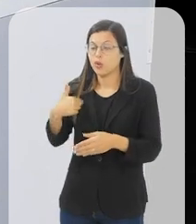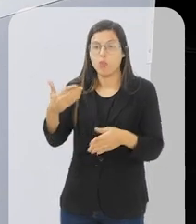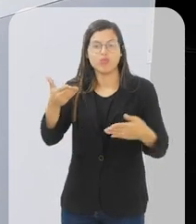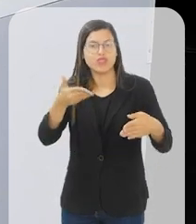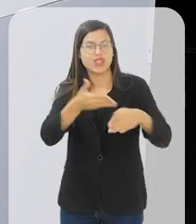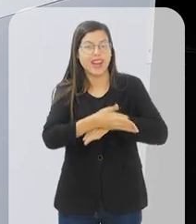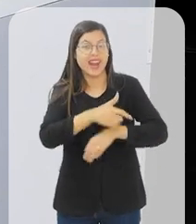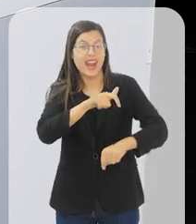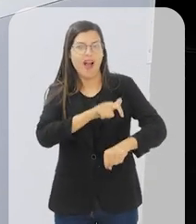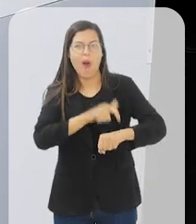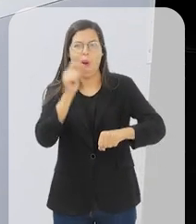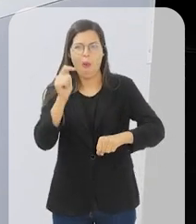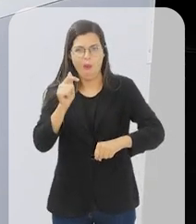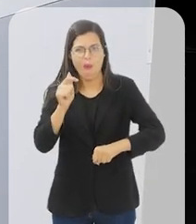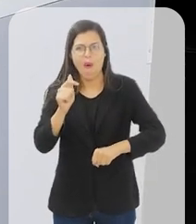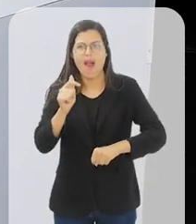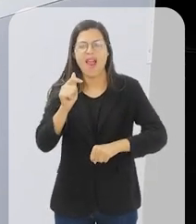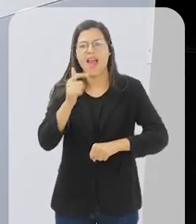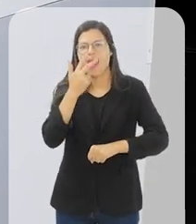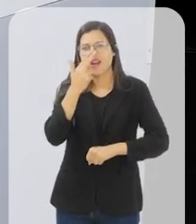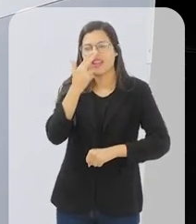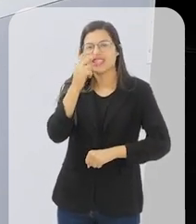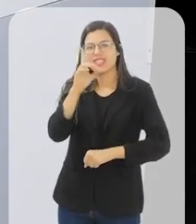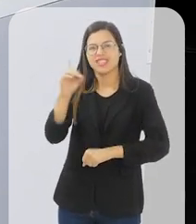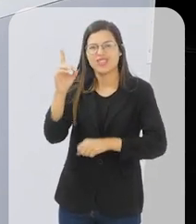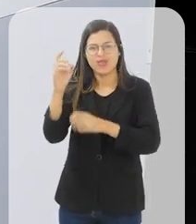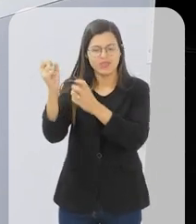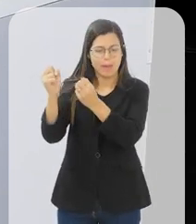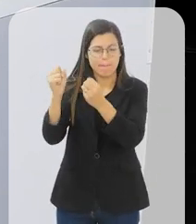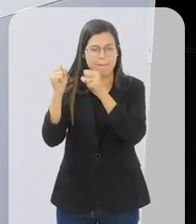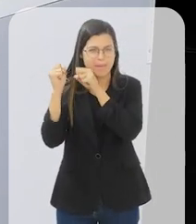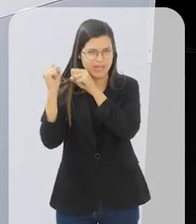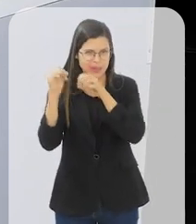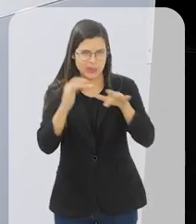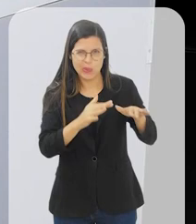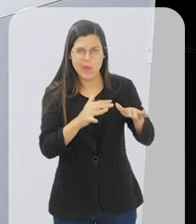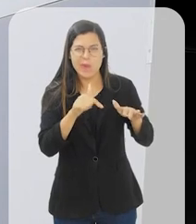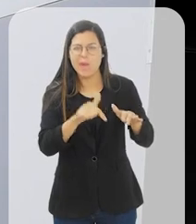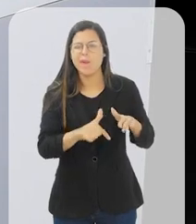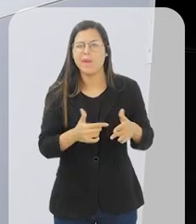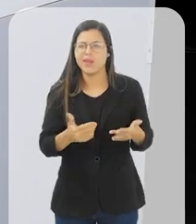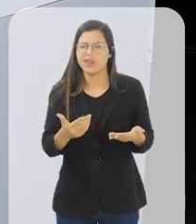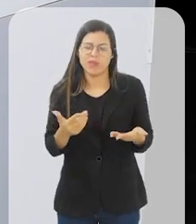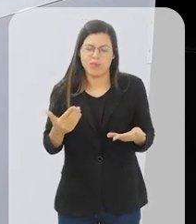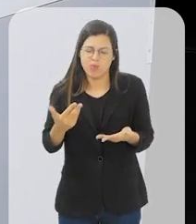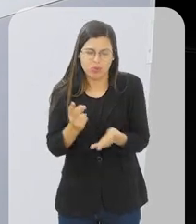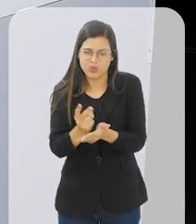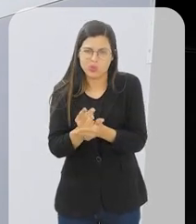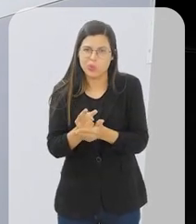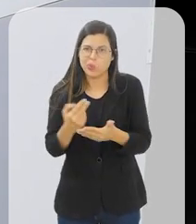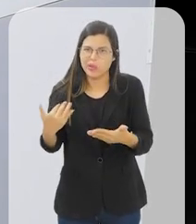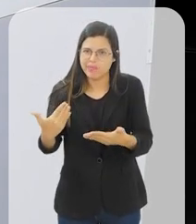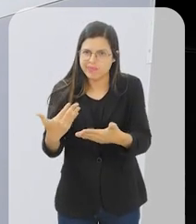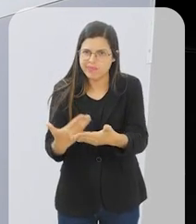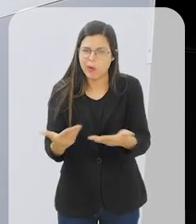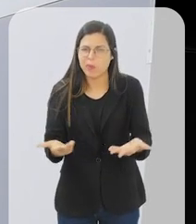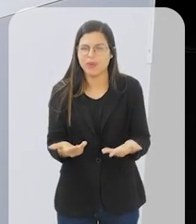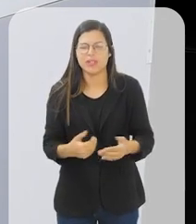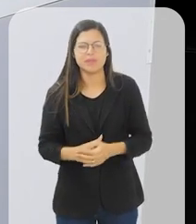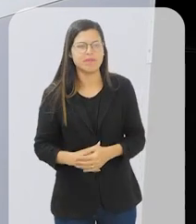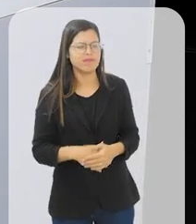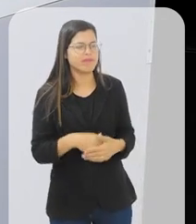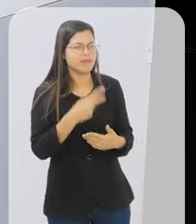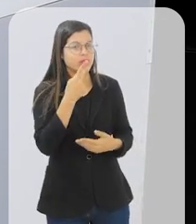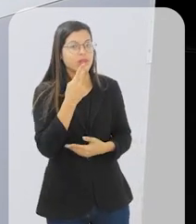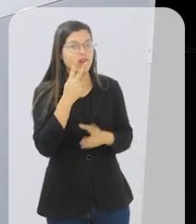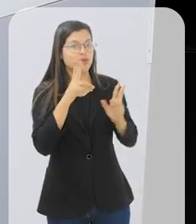coisa do destino. Papai do céu abençoou e estou aí nessa estrada até hoje. Fala um pouco do bloco da Preta Gil.